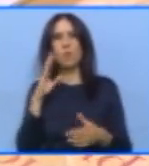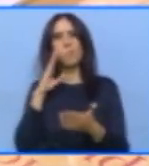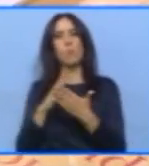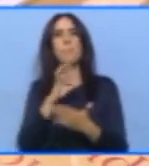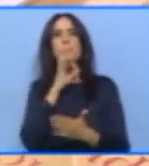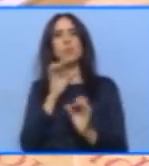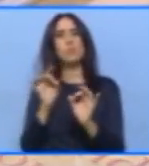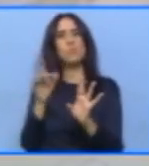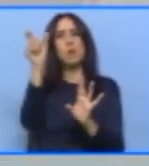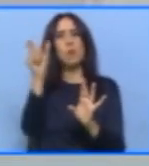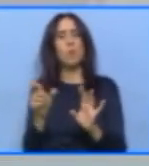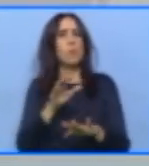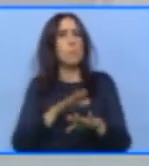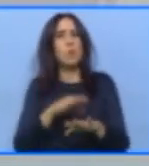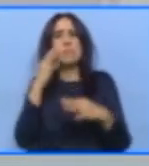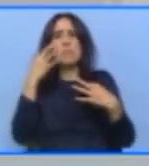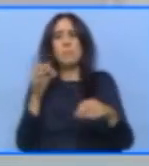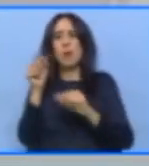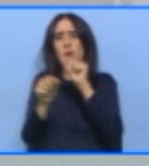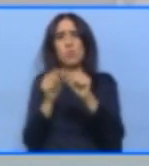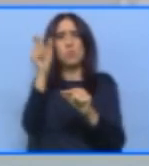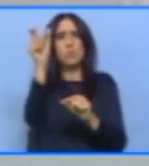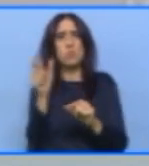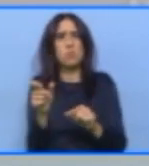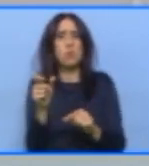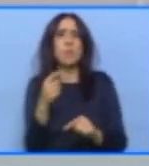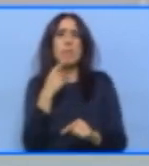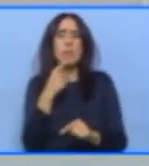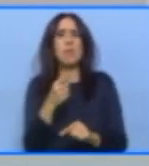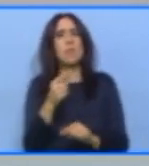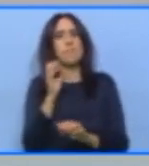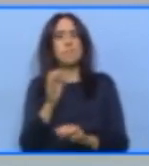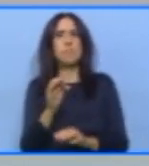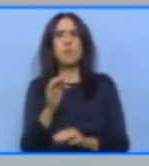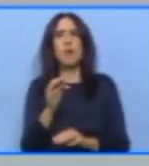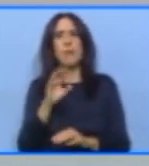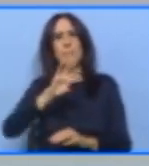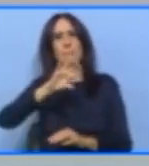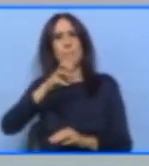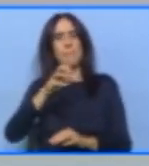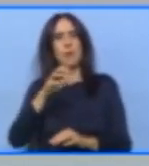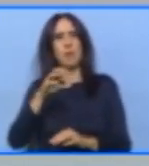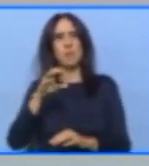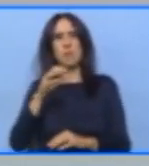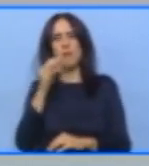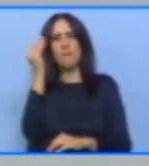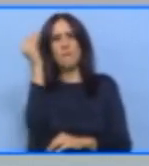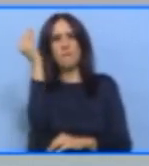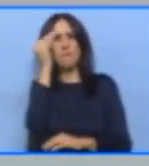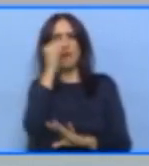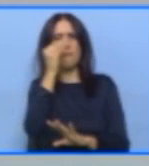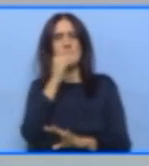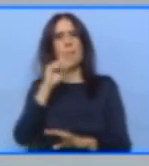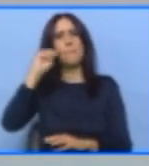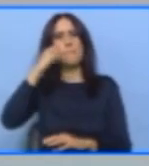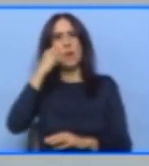por um simples acusado, como se diz, famigerado traidor à pátria. Quer dizer, logo a seguir ao 25 de Abril, será convidado por